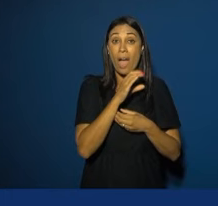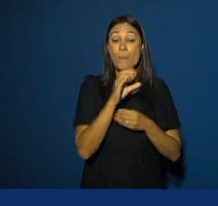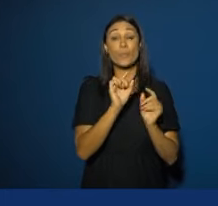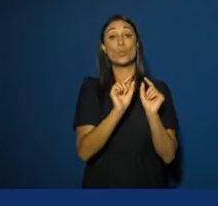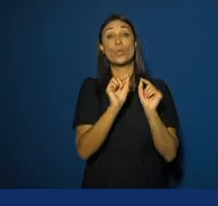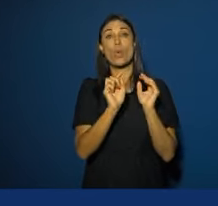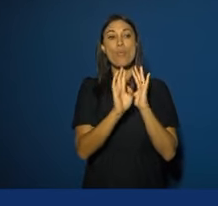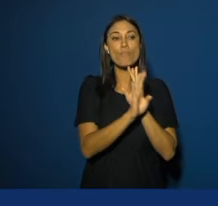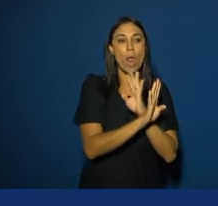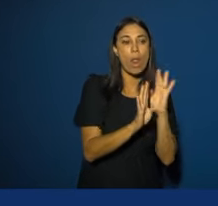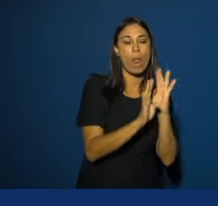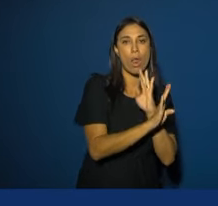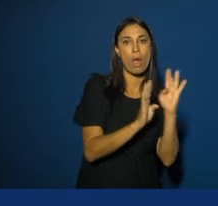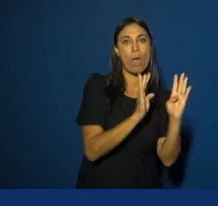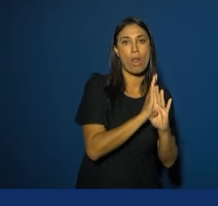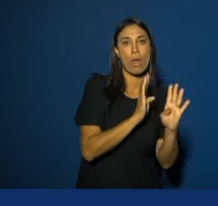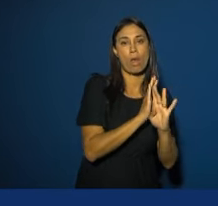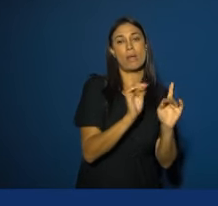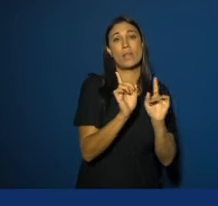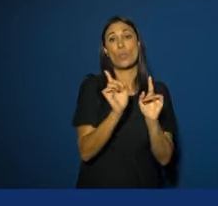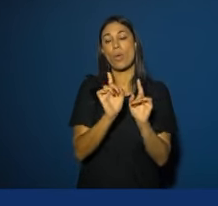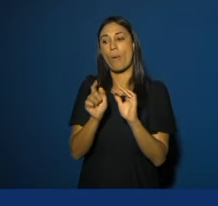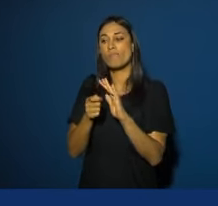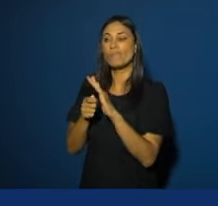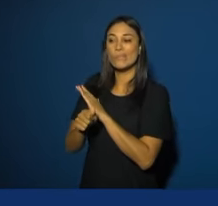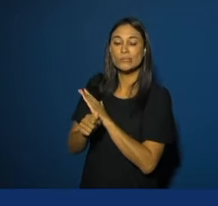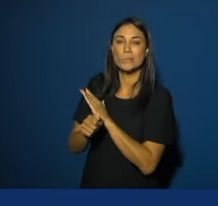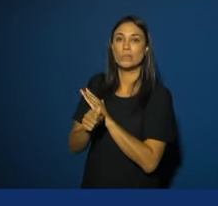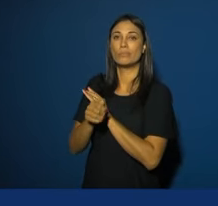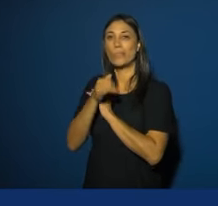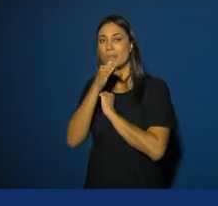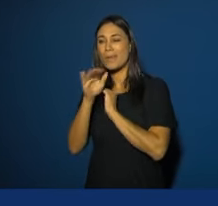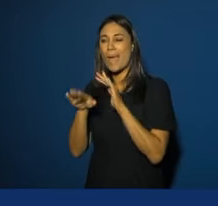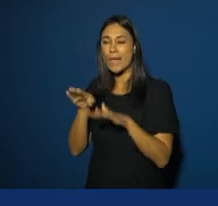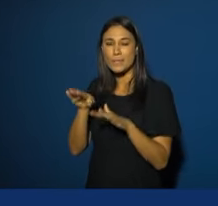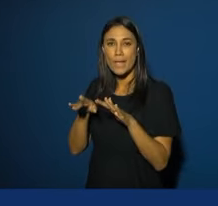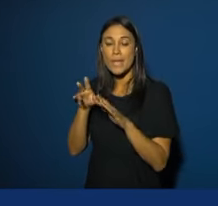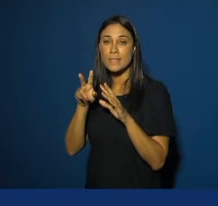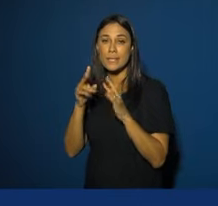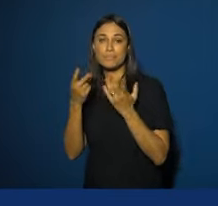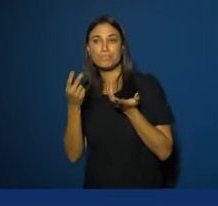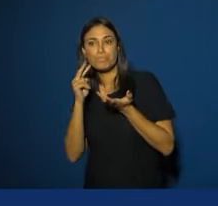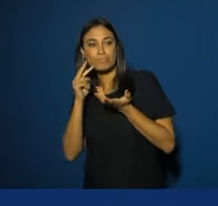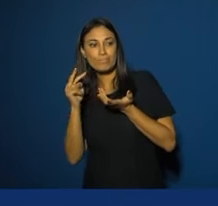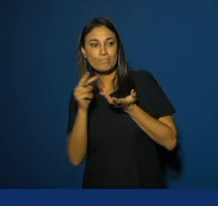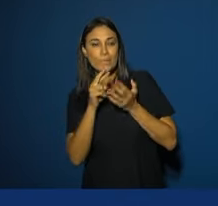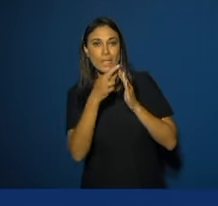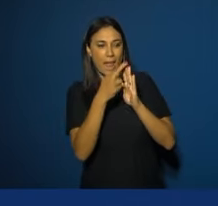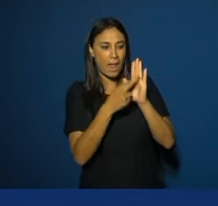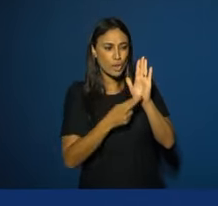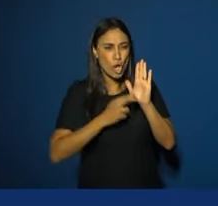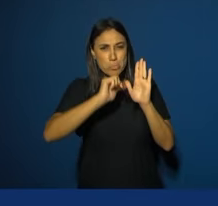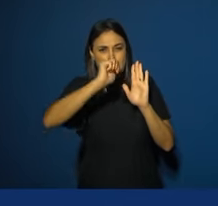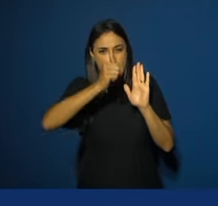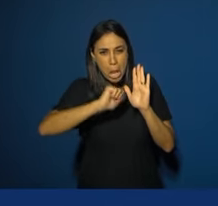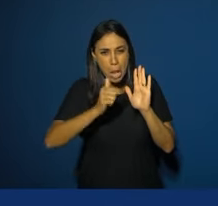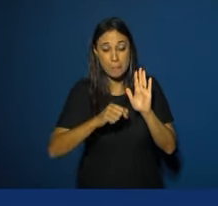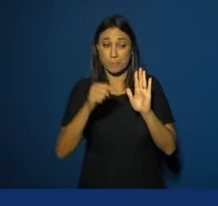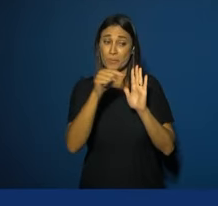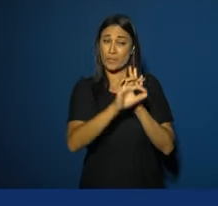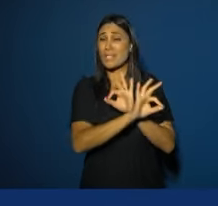com fluxos né então não é um investimento que muitas vezes eu leio nos relatórios dos analistas vocês